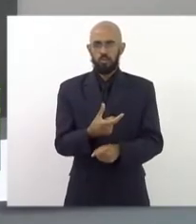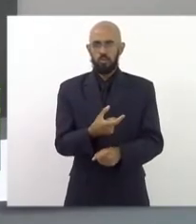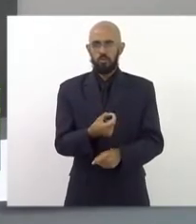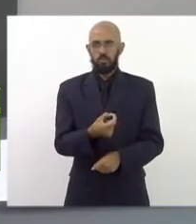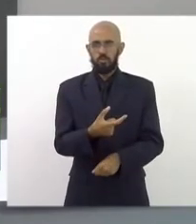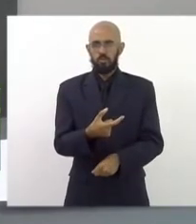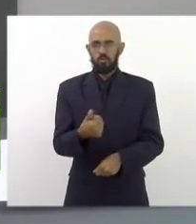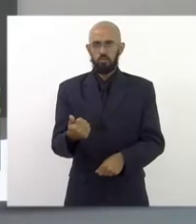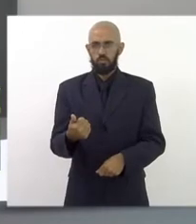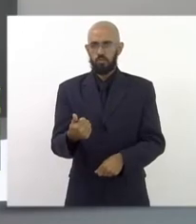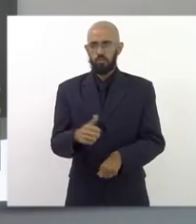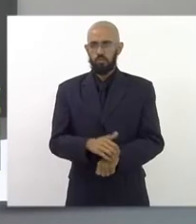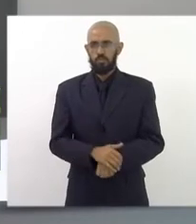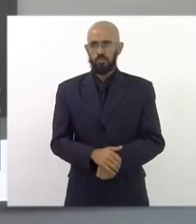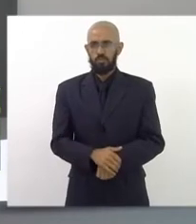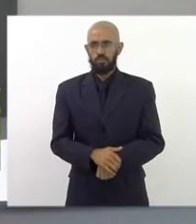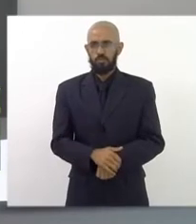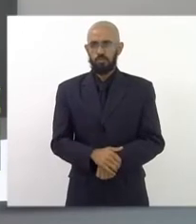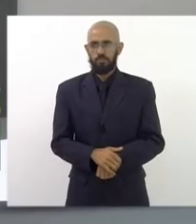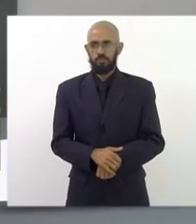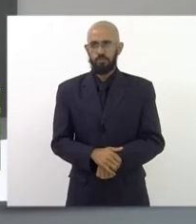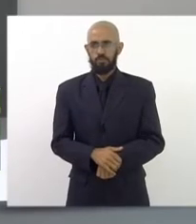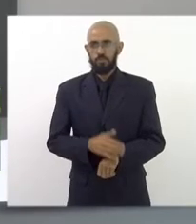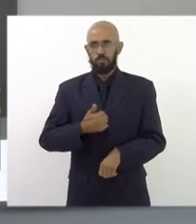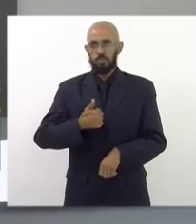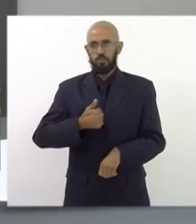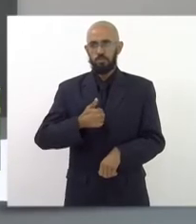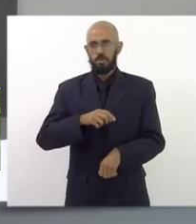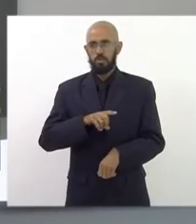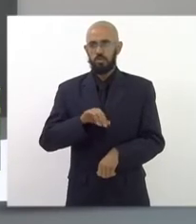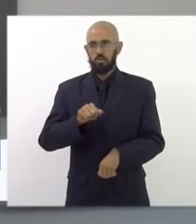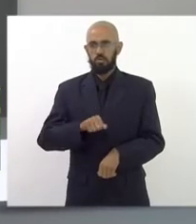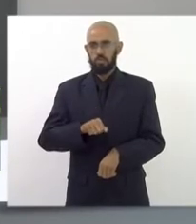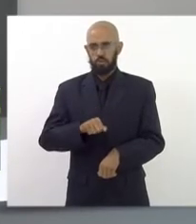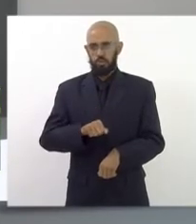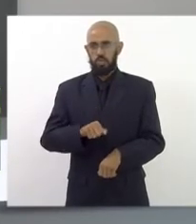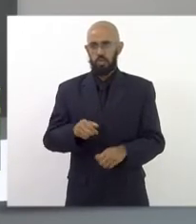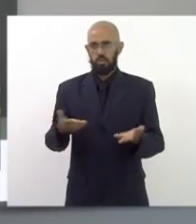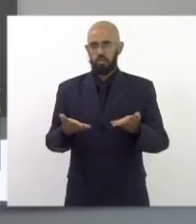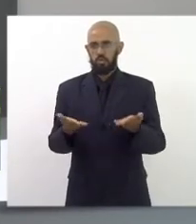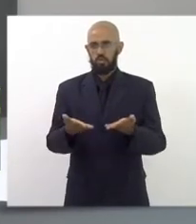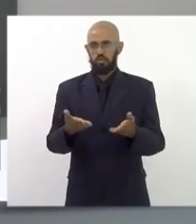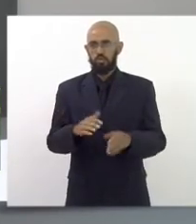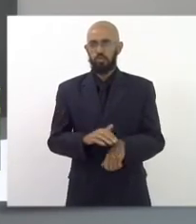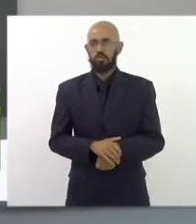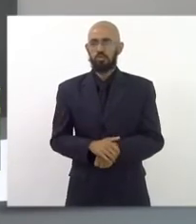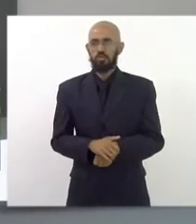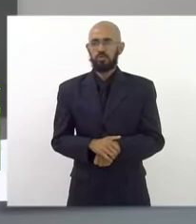E, no primeiro dia de útil de hoje,